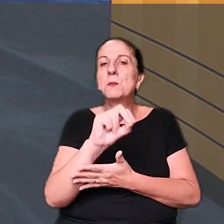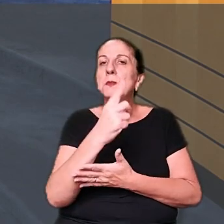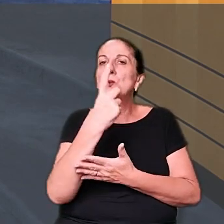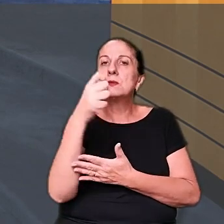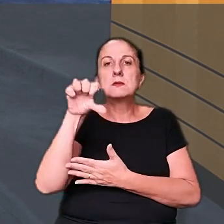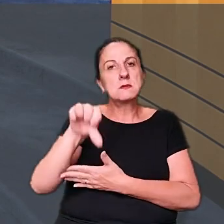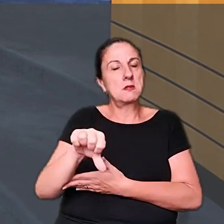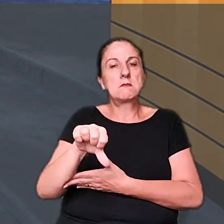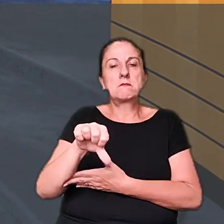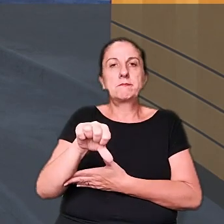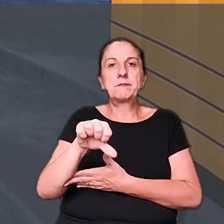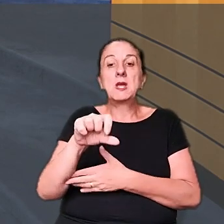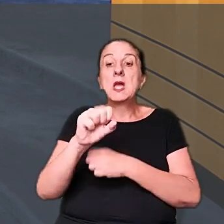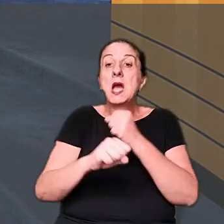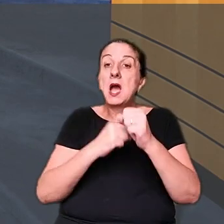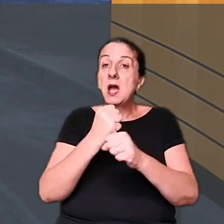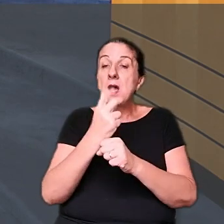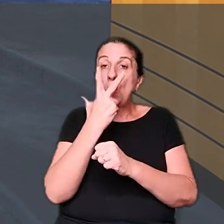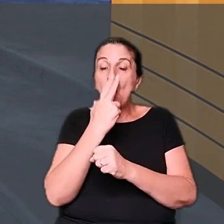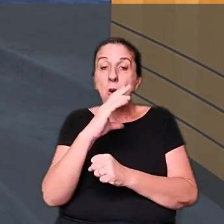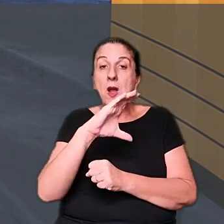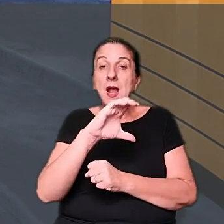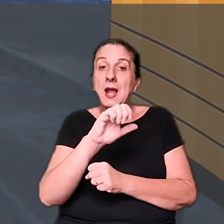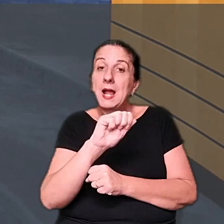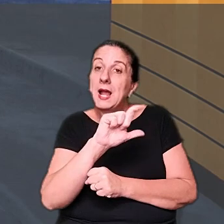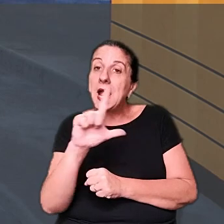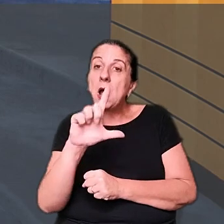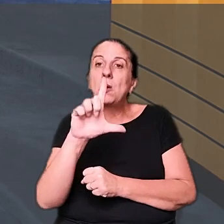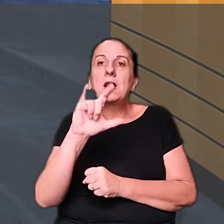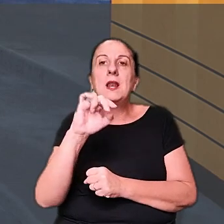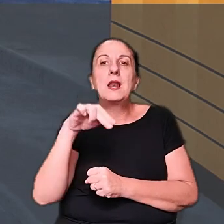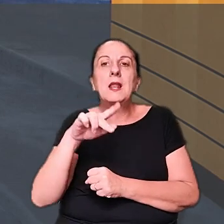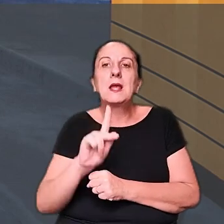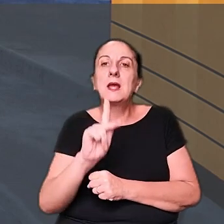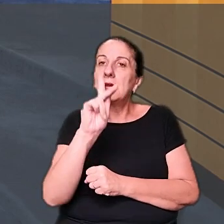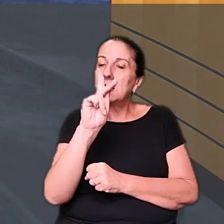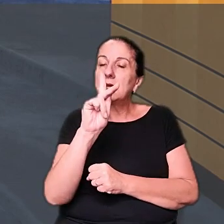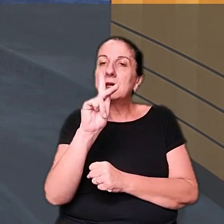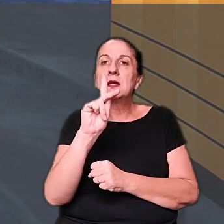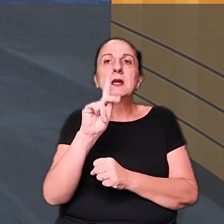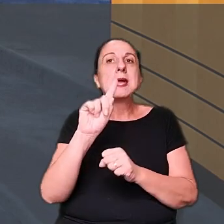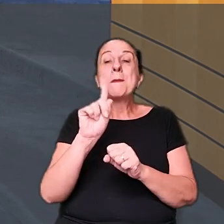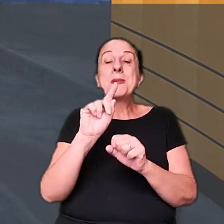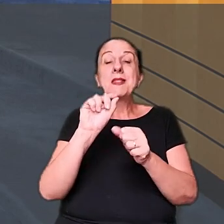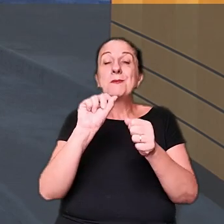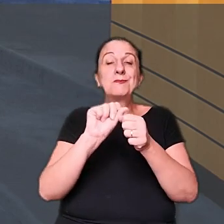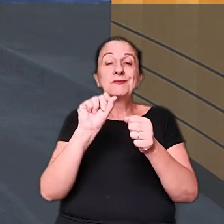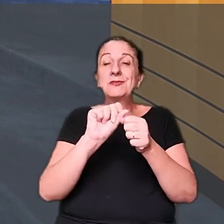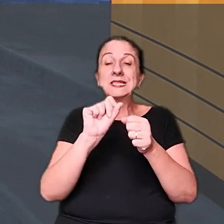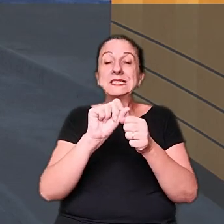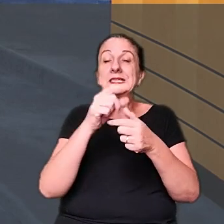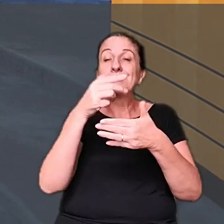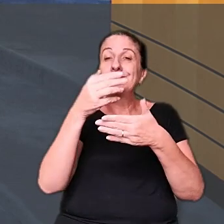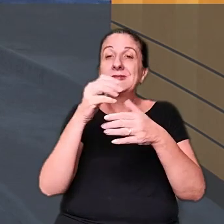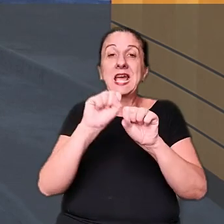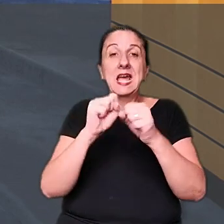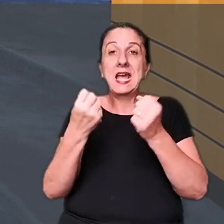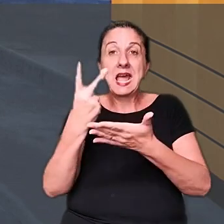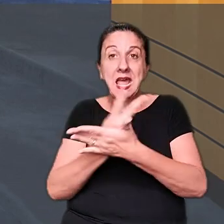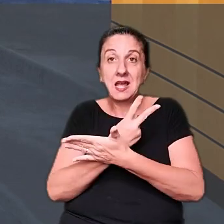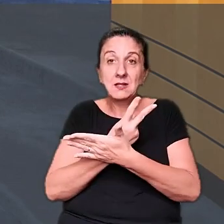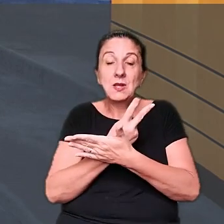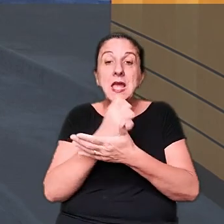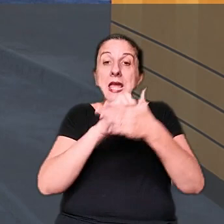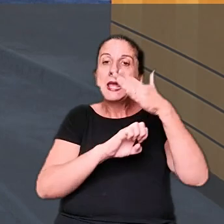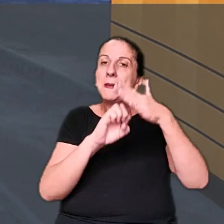em 2019. No mesmo ano, a Callink ajuizou ação rescisória para tentar desconstituir a sentença.